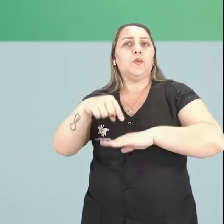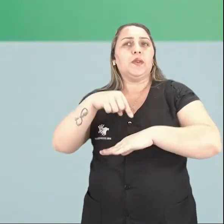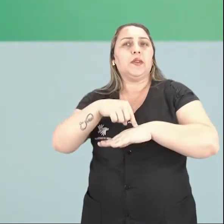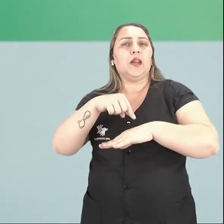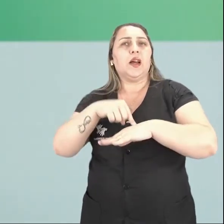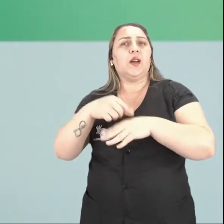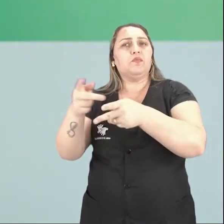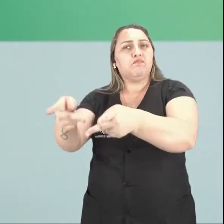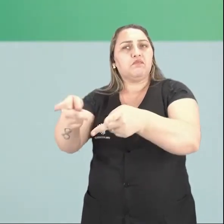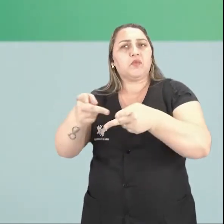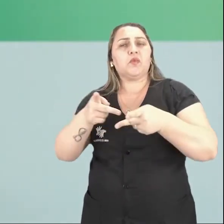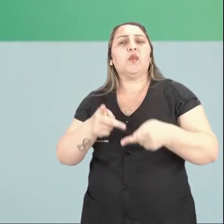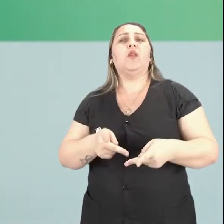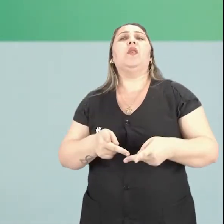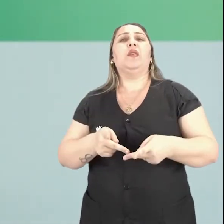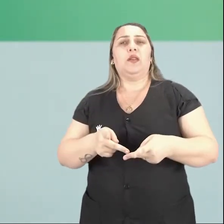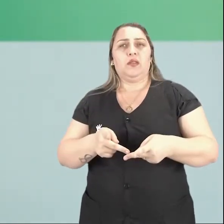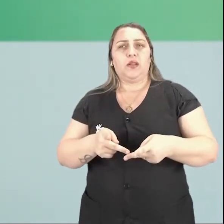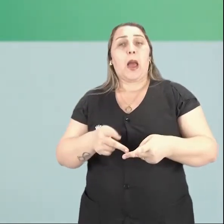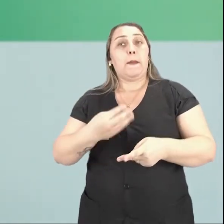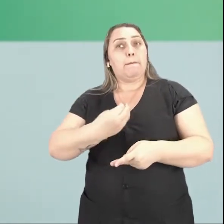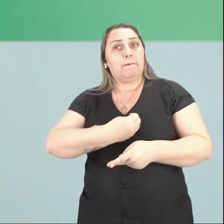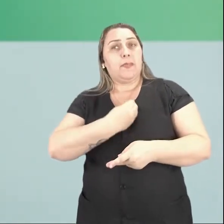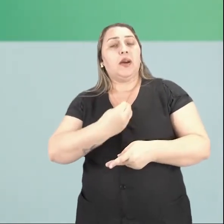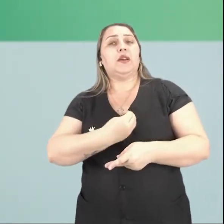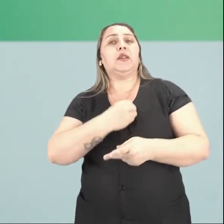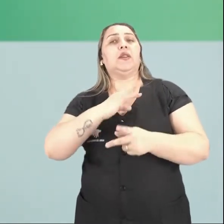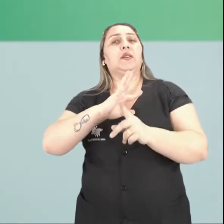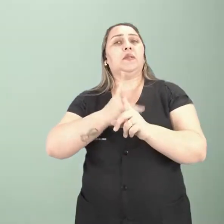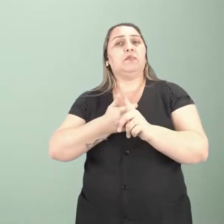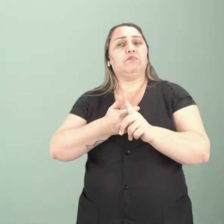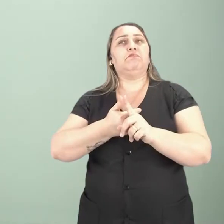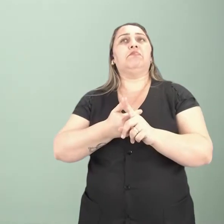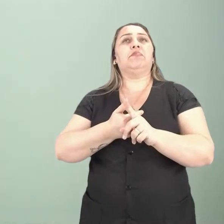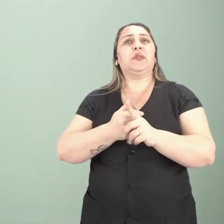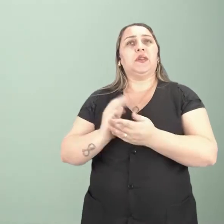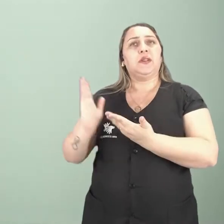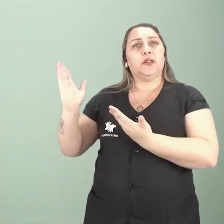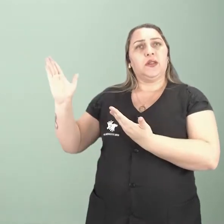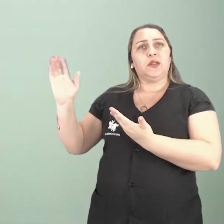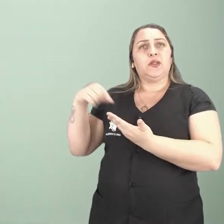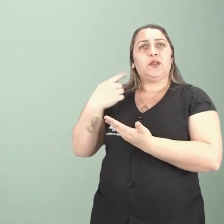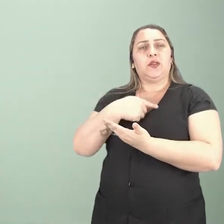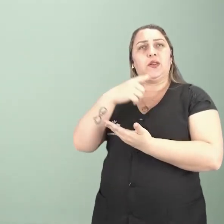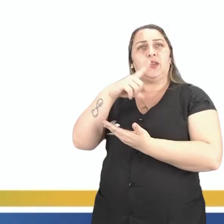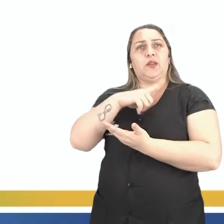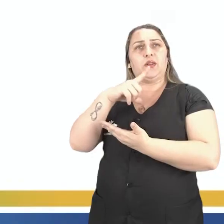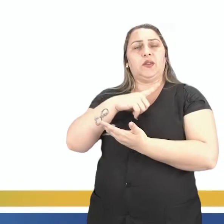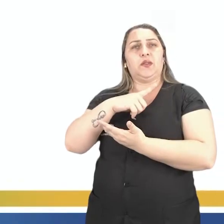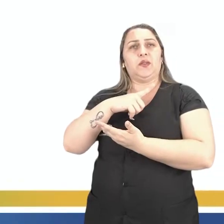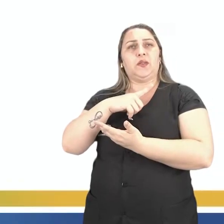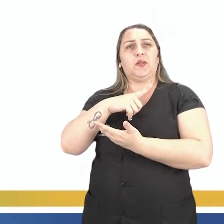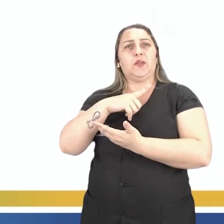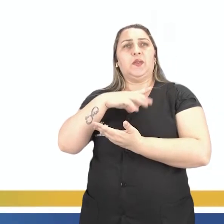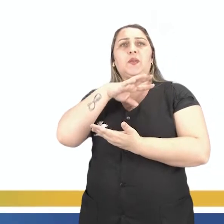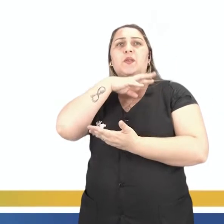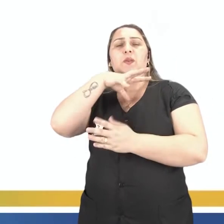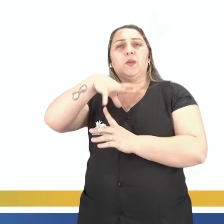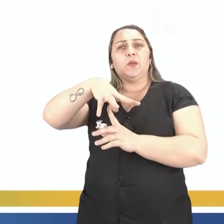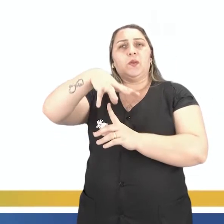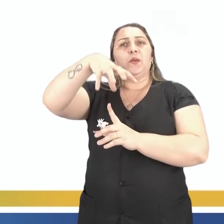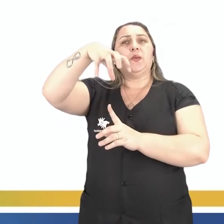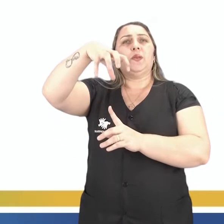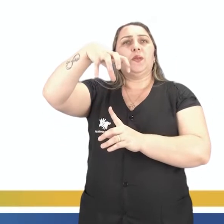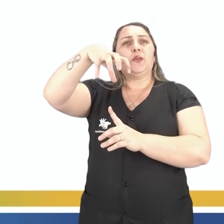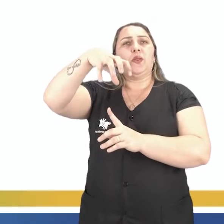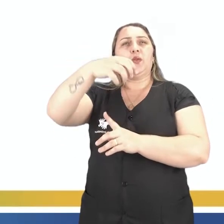sempre convidando o espectador a participar da obra de arte. E aqui na tela nós temos a obra O Bicho Suspenso na